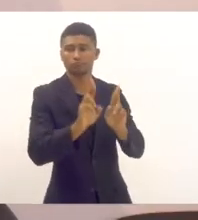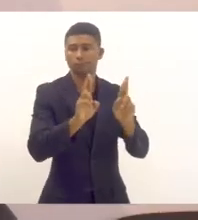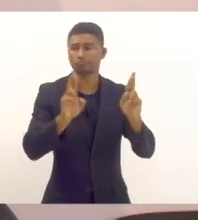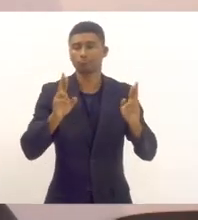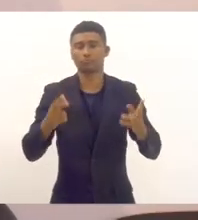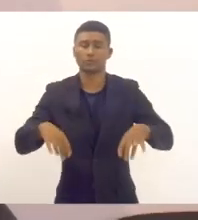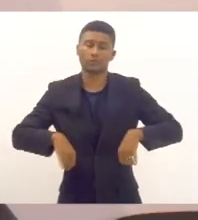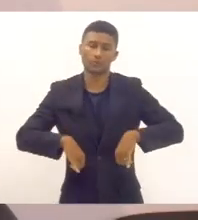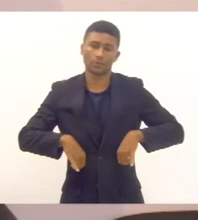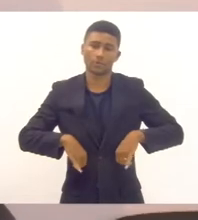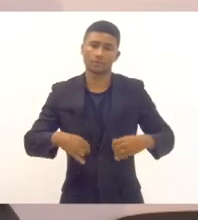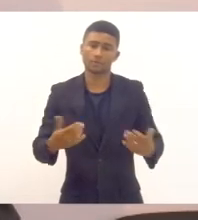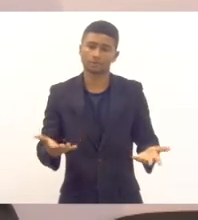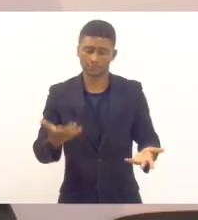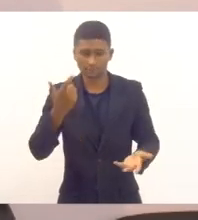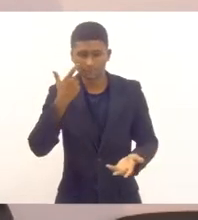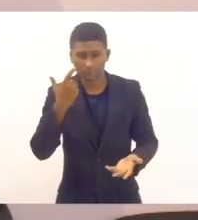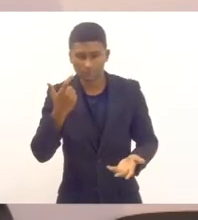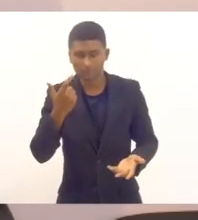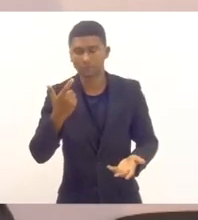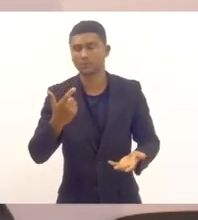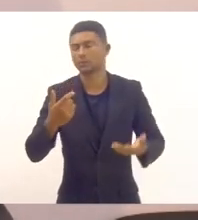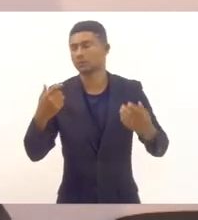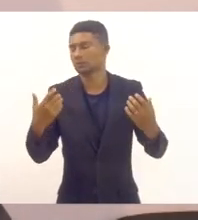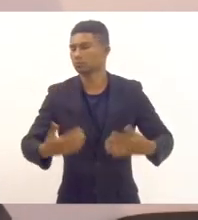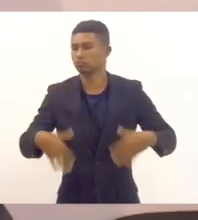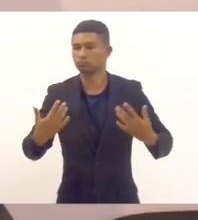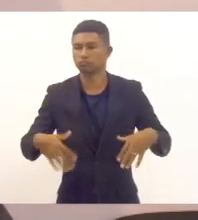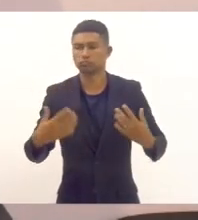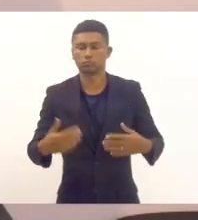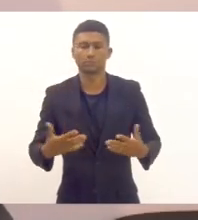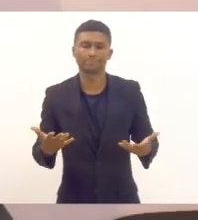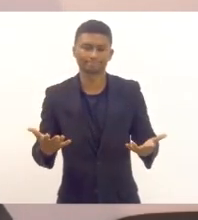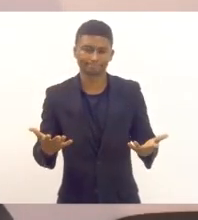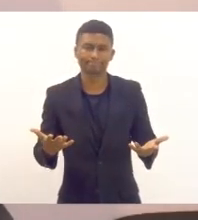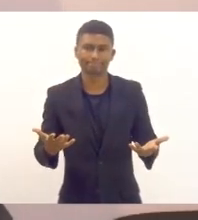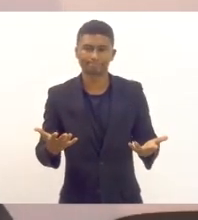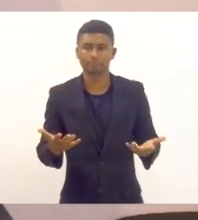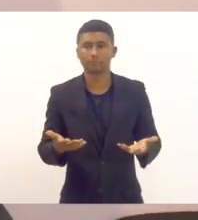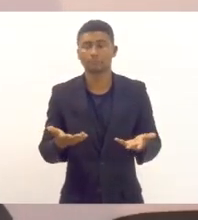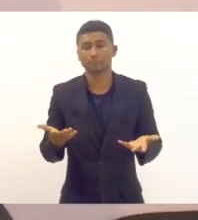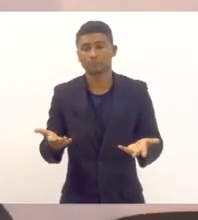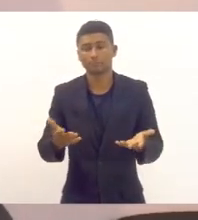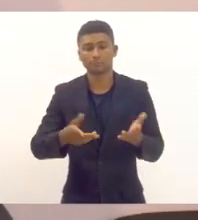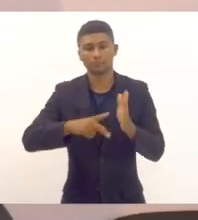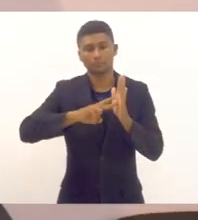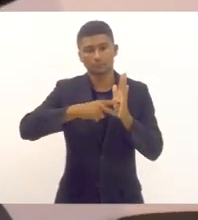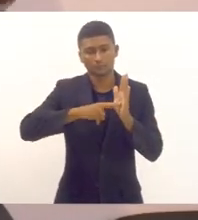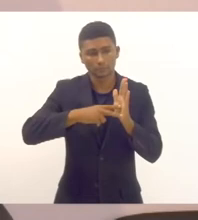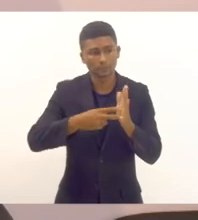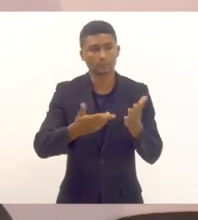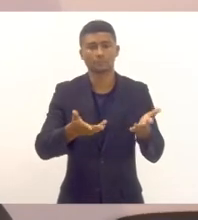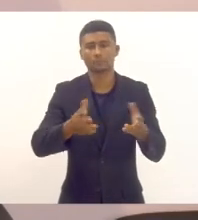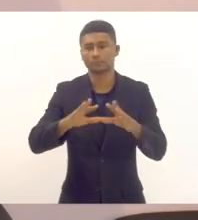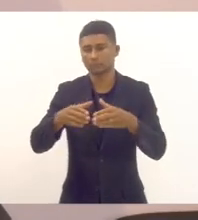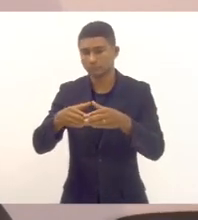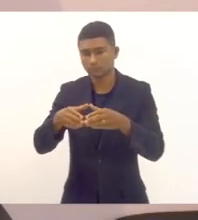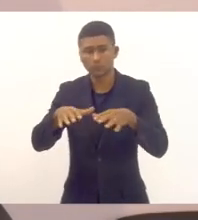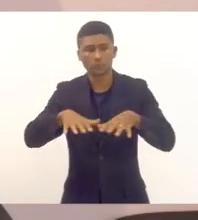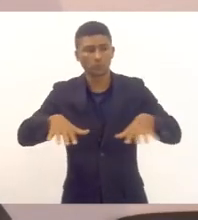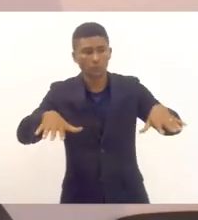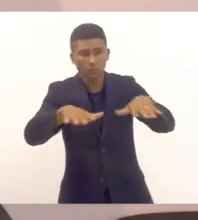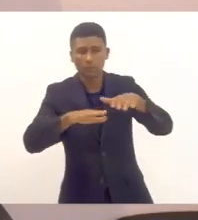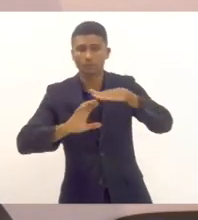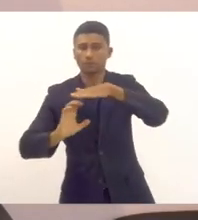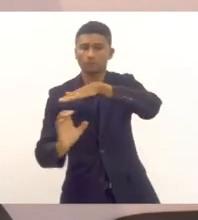coisa. Muita coisa. E é isso que a FETRANSCARG, o SINDICARG e os empresários do Rio de Janeiro